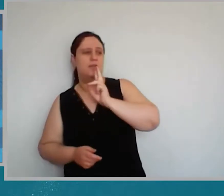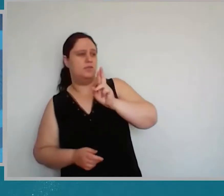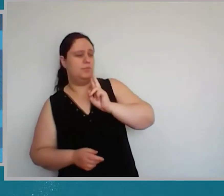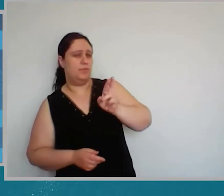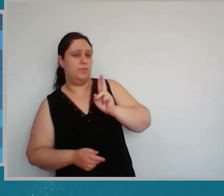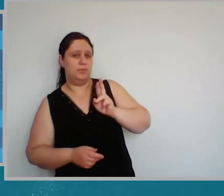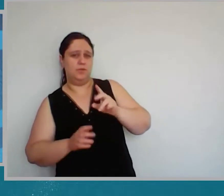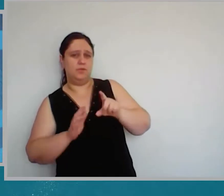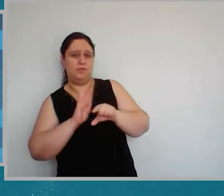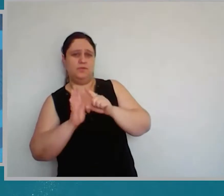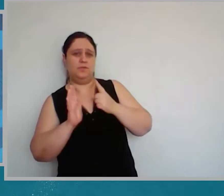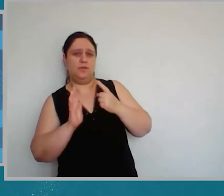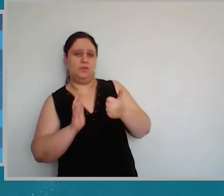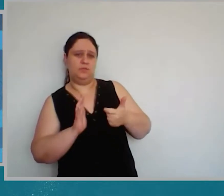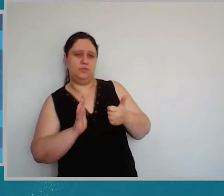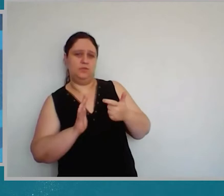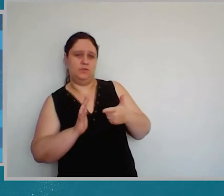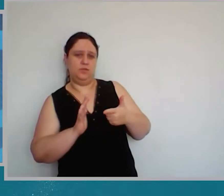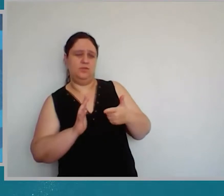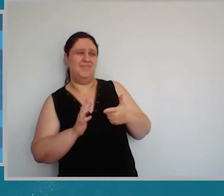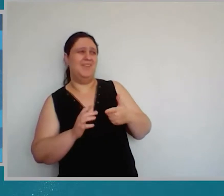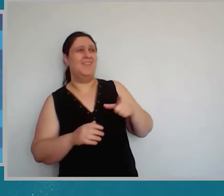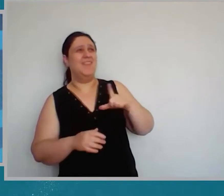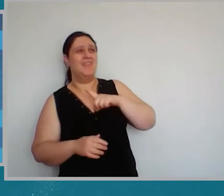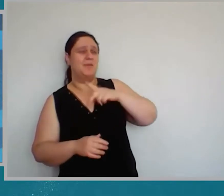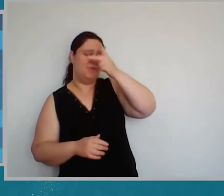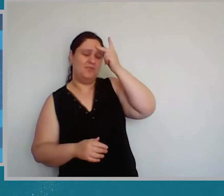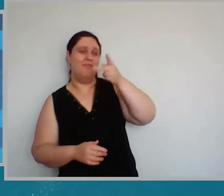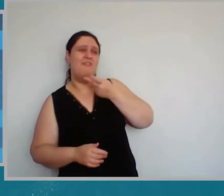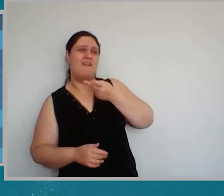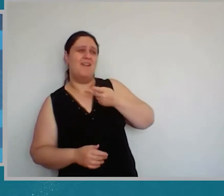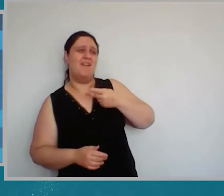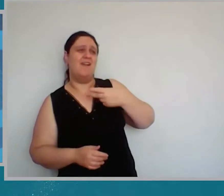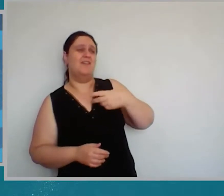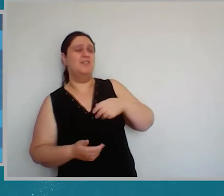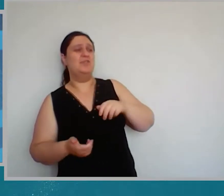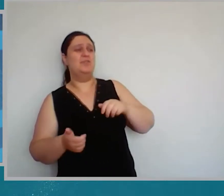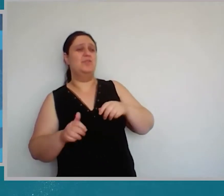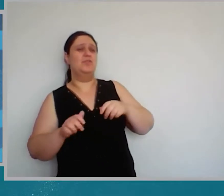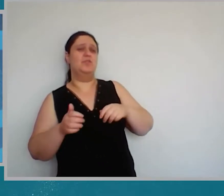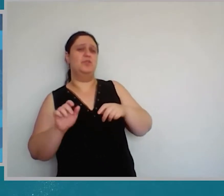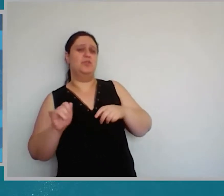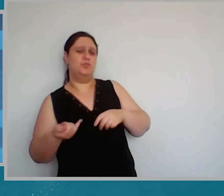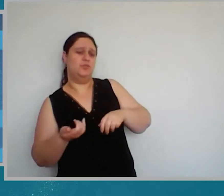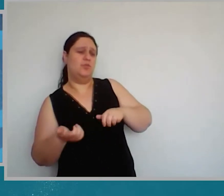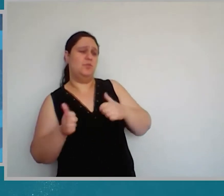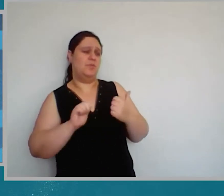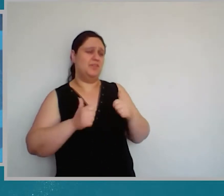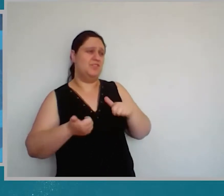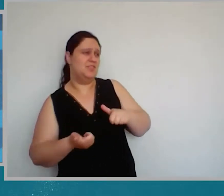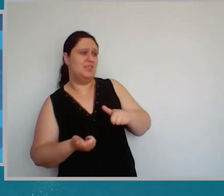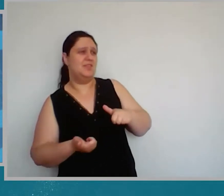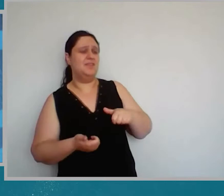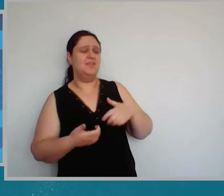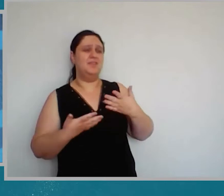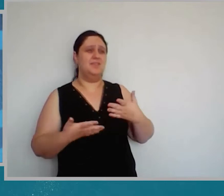João Batista, outros Elias e outros Jeremias, alguns dos profetas. Mas vós, continuou ele, quem dizeis que eu sou?